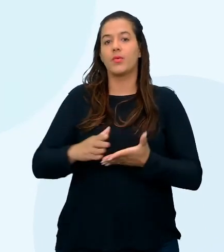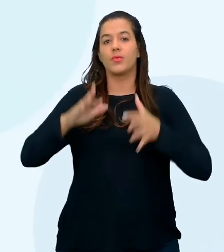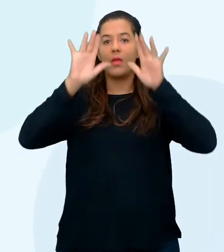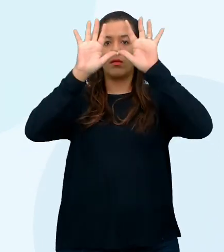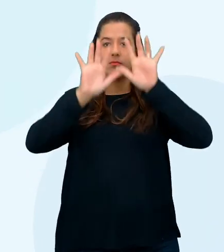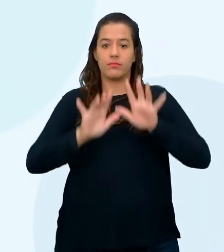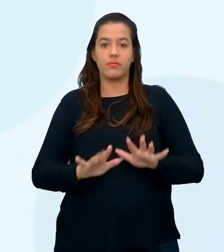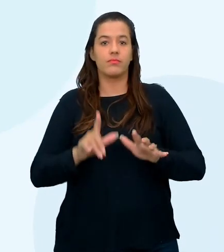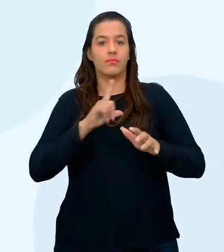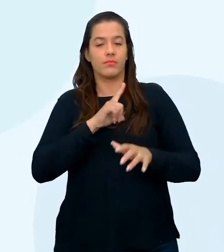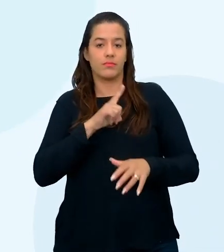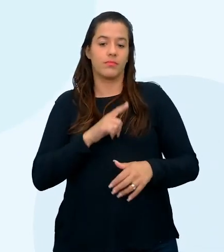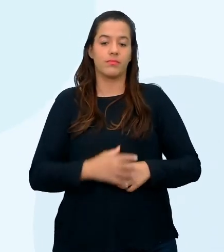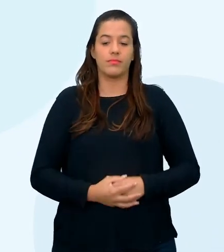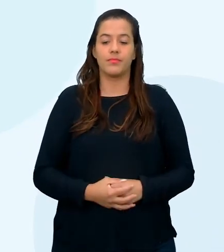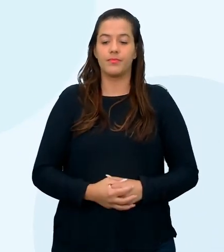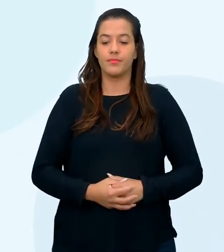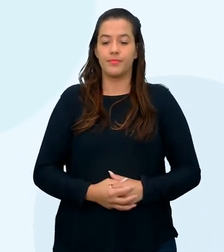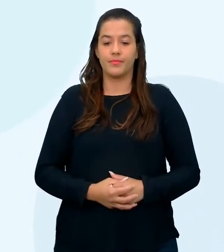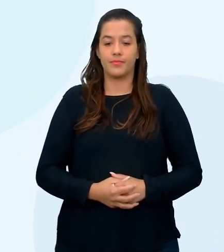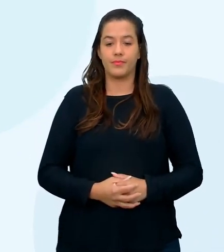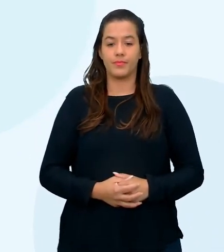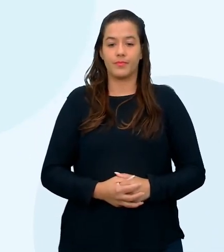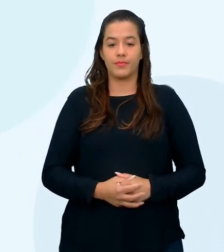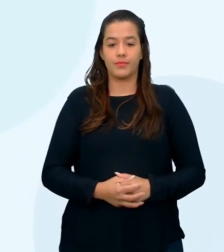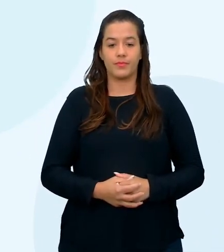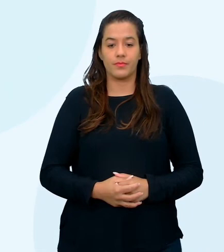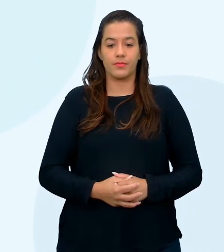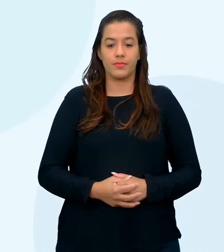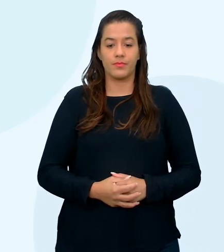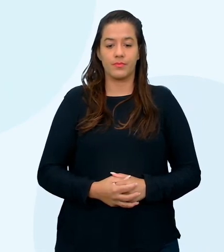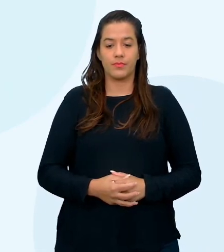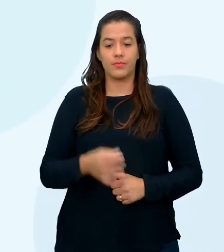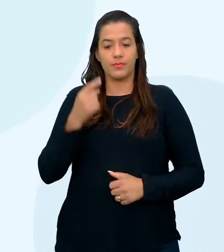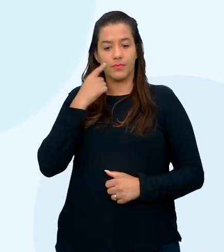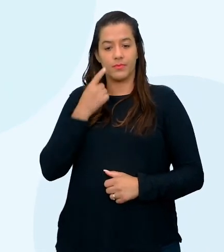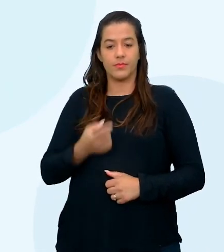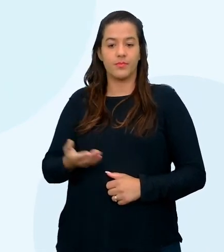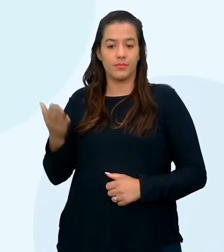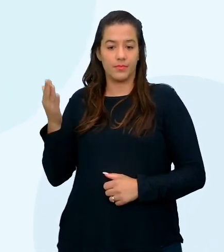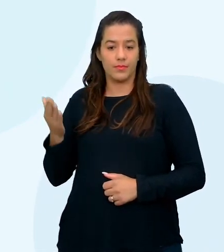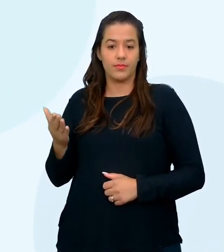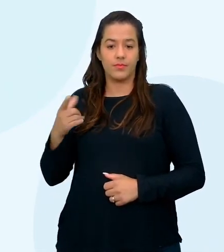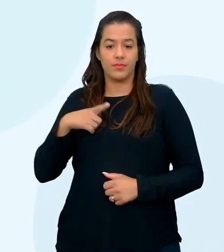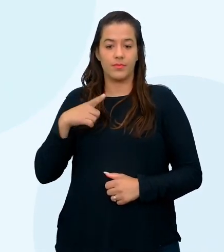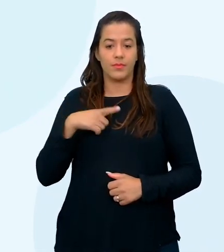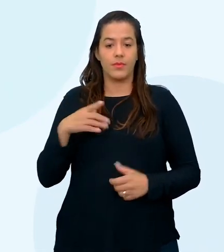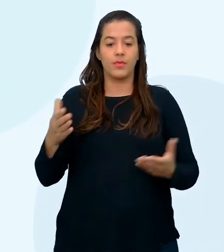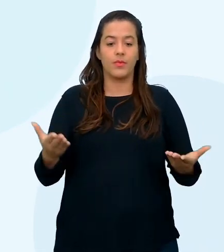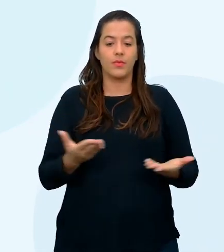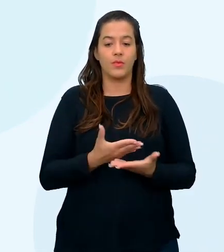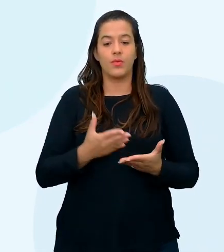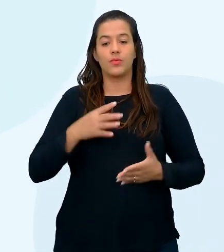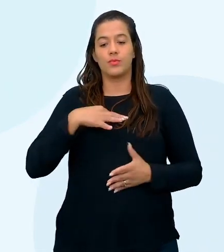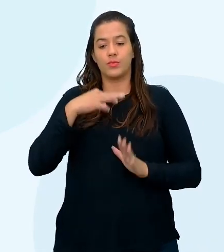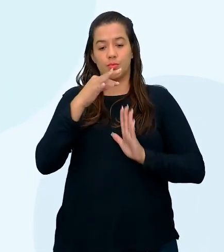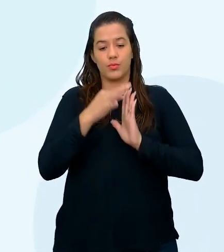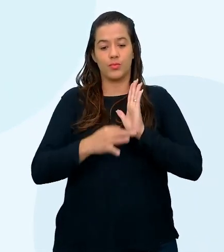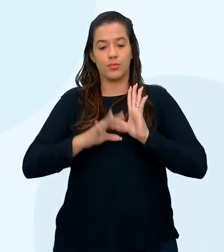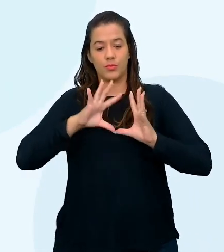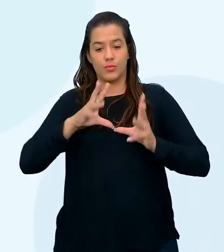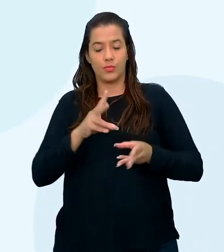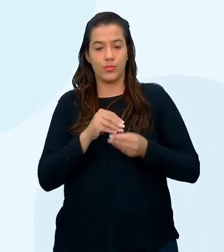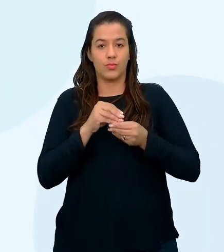neve. Bom, e aí a nossa contextualização aqui